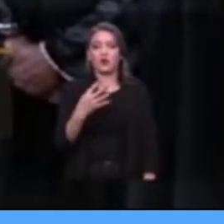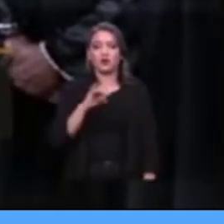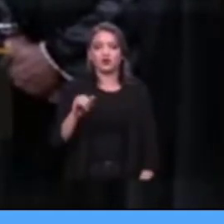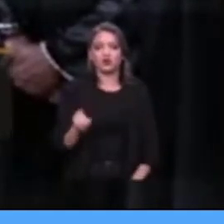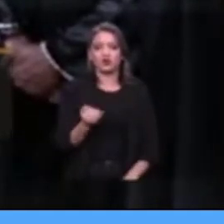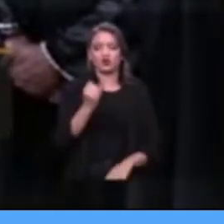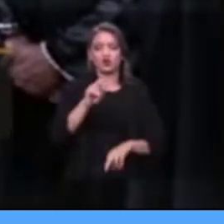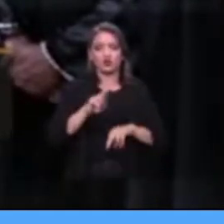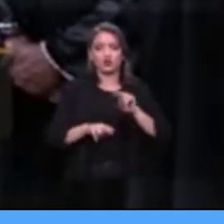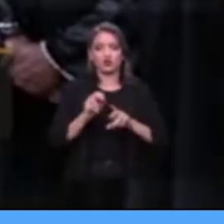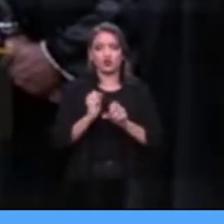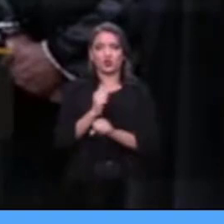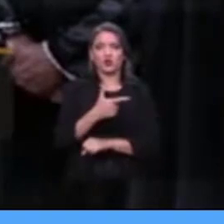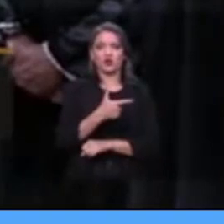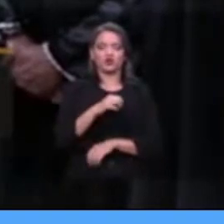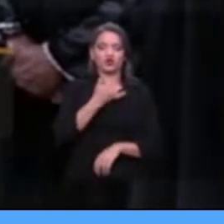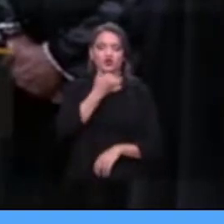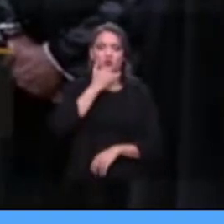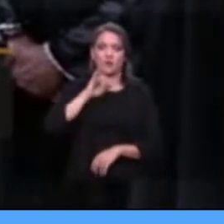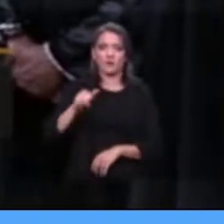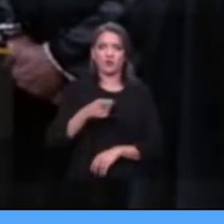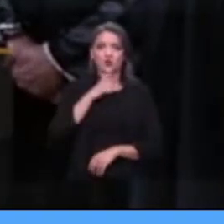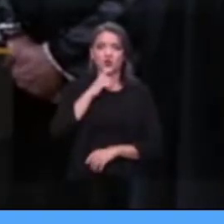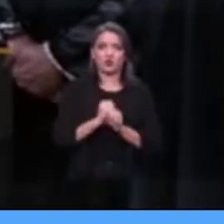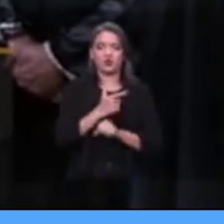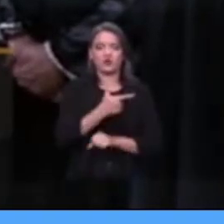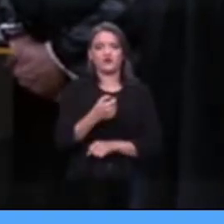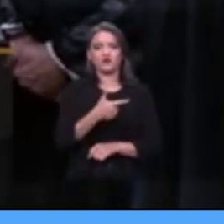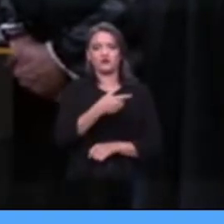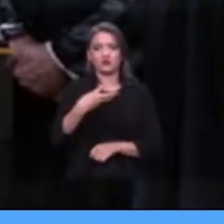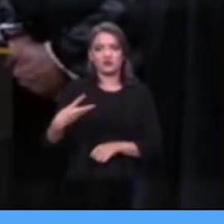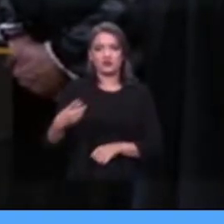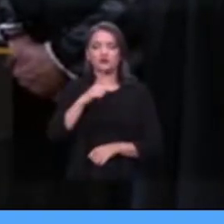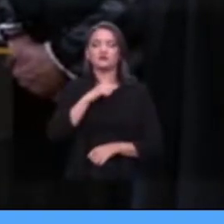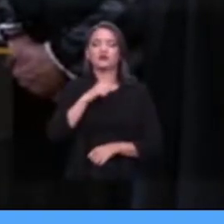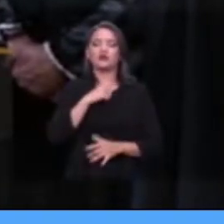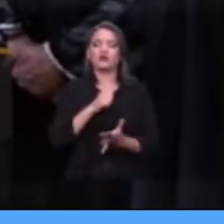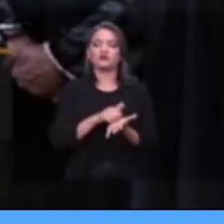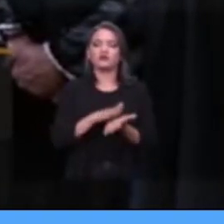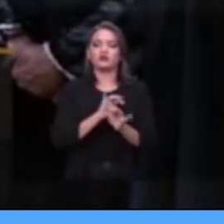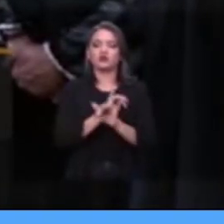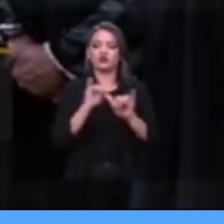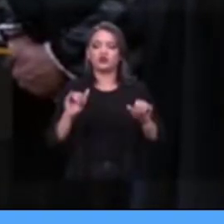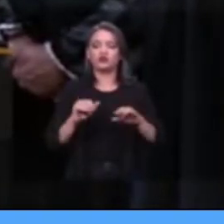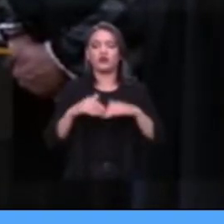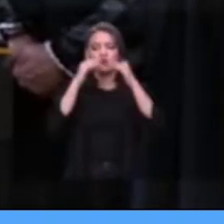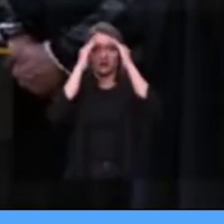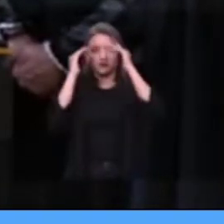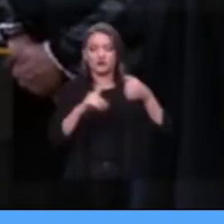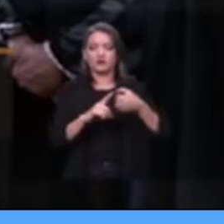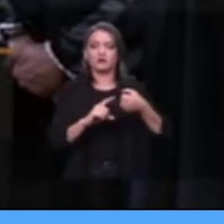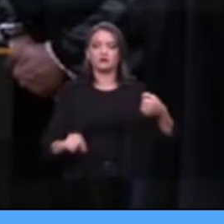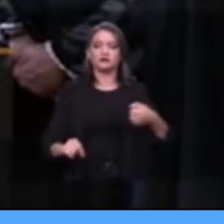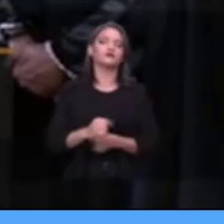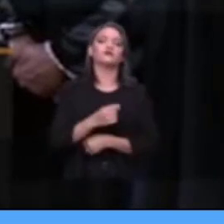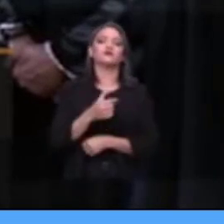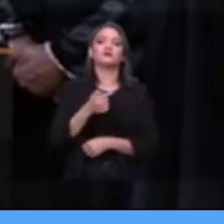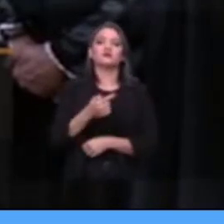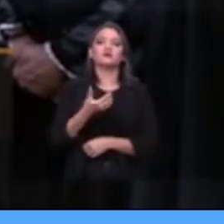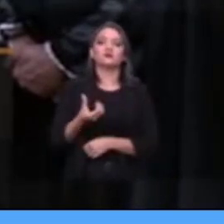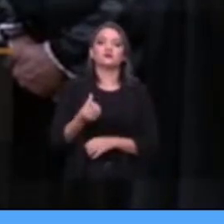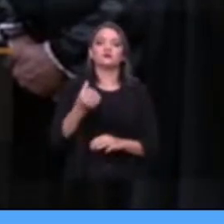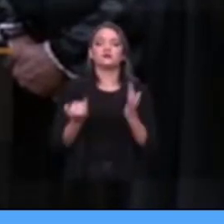no Diário Oficial da União no dia subsequente, com base no artigo 84, inciso 14, da Constituição